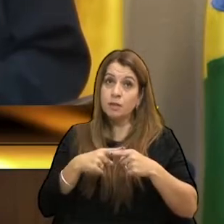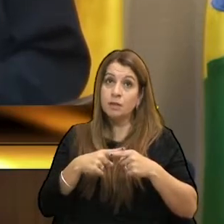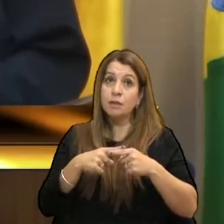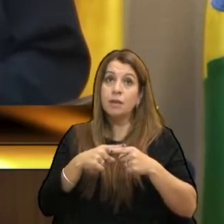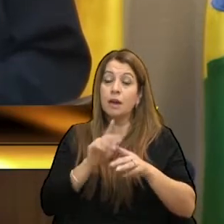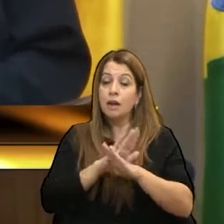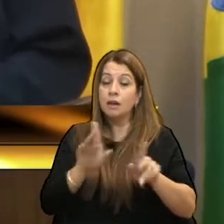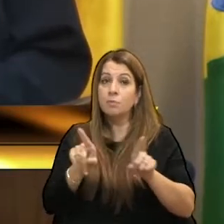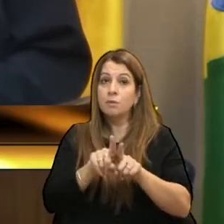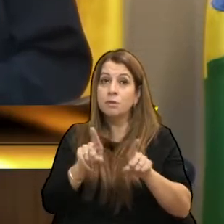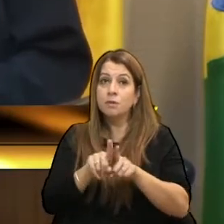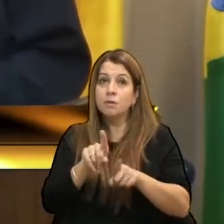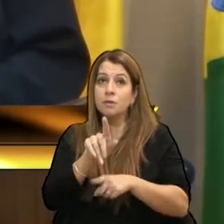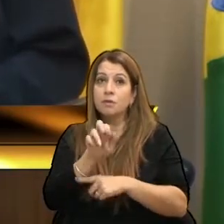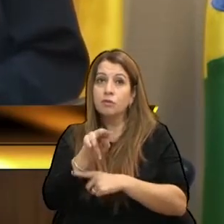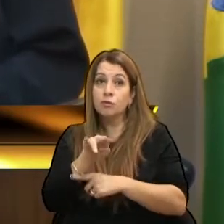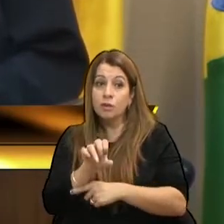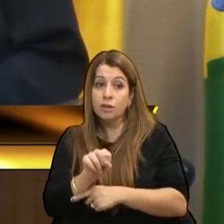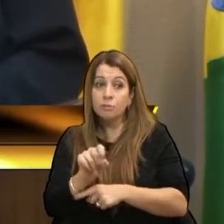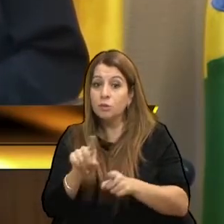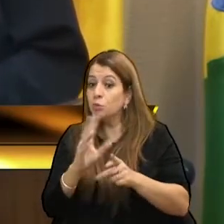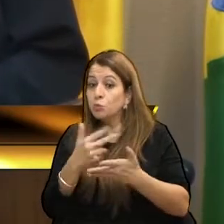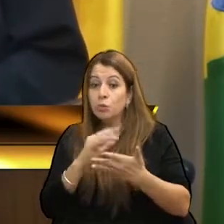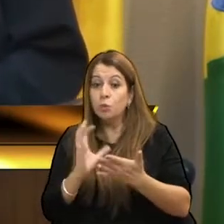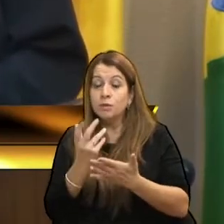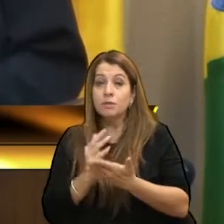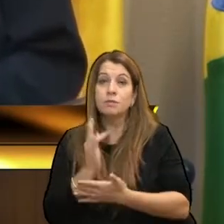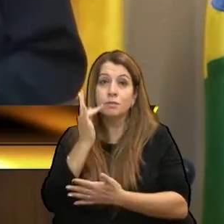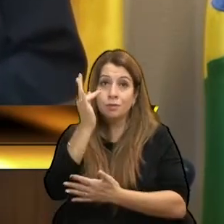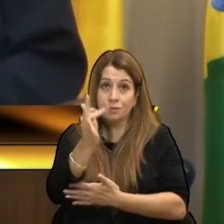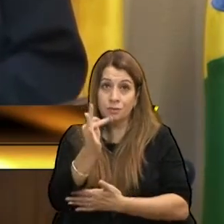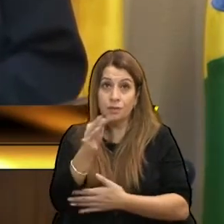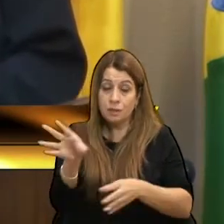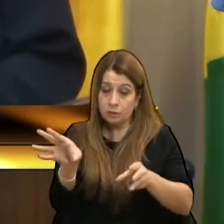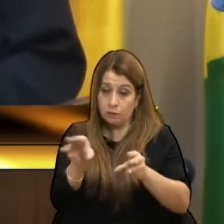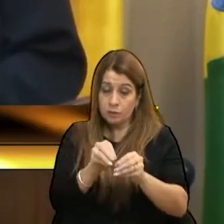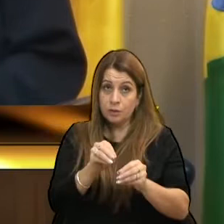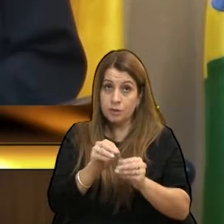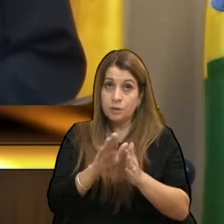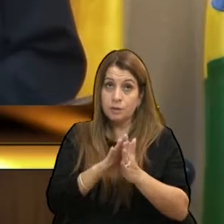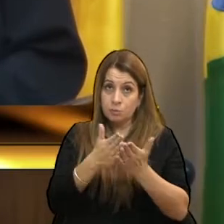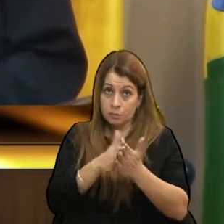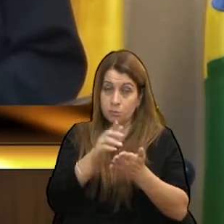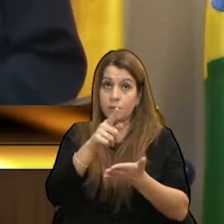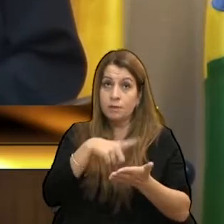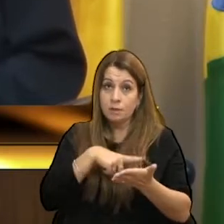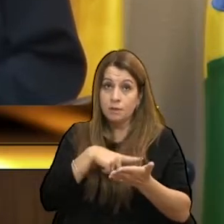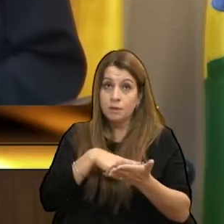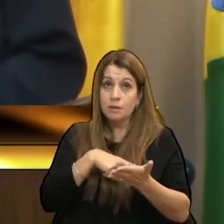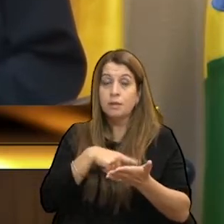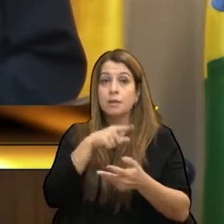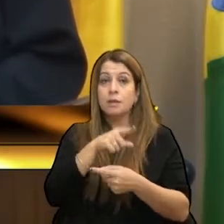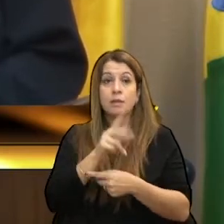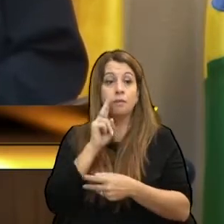os germens do futuro. E na síntese evangélica temos que